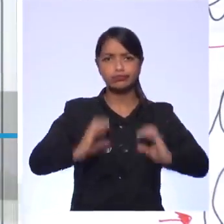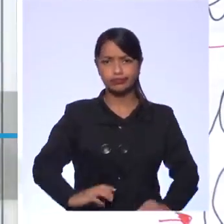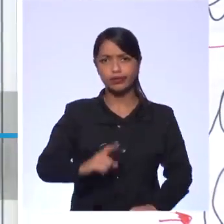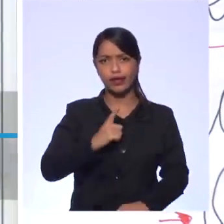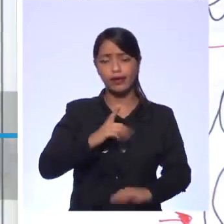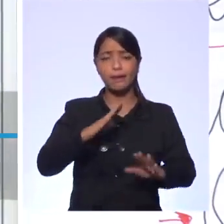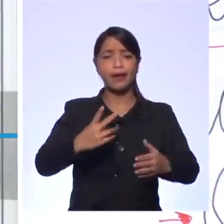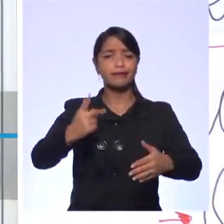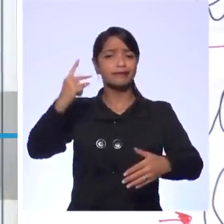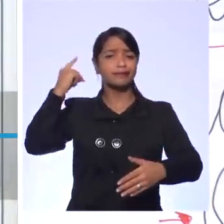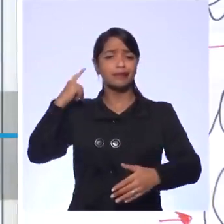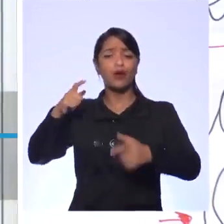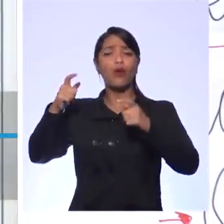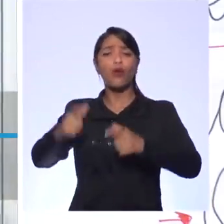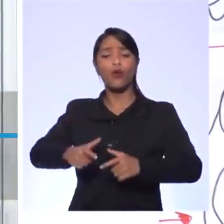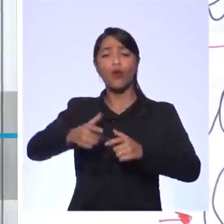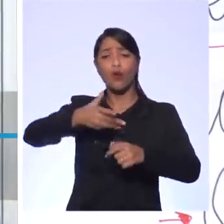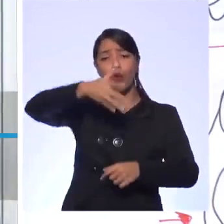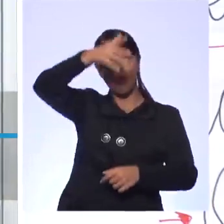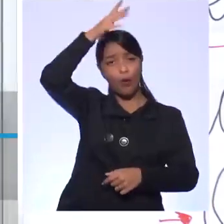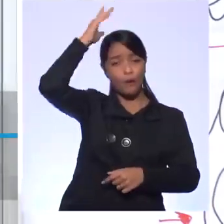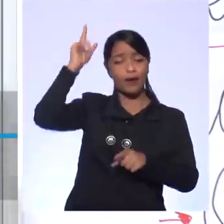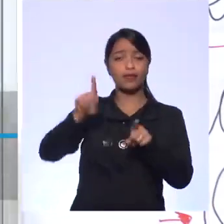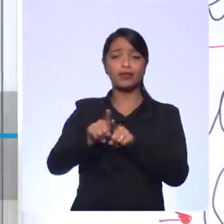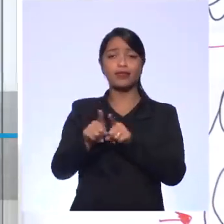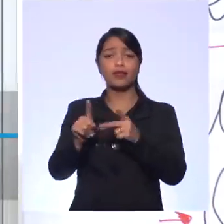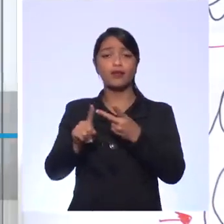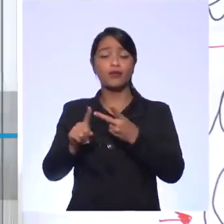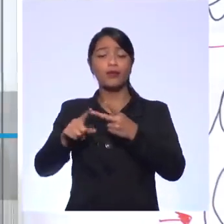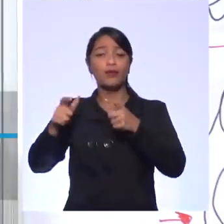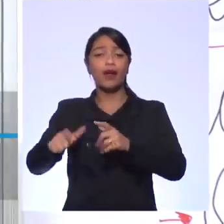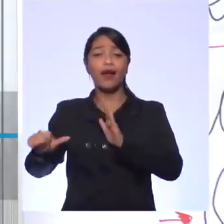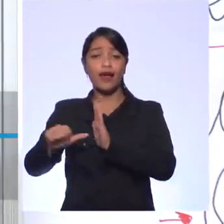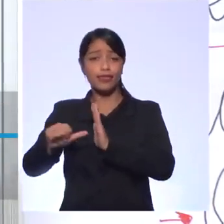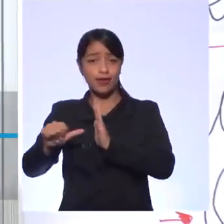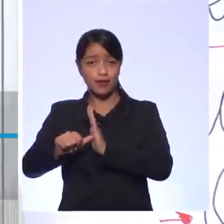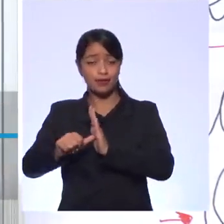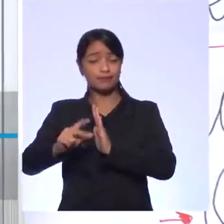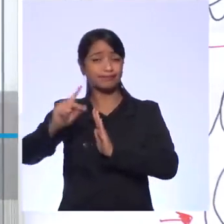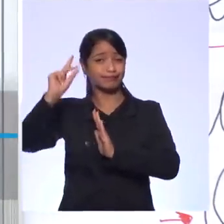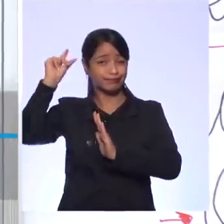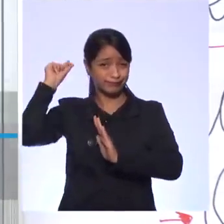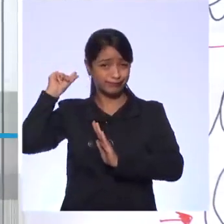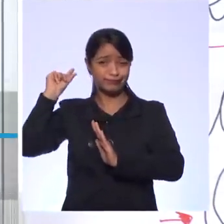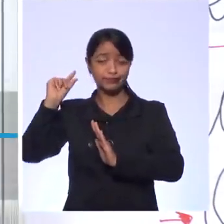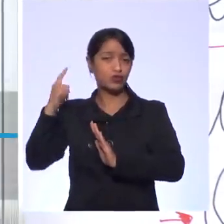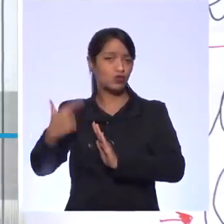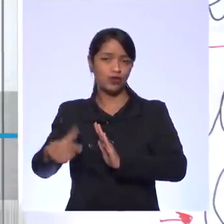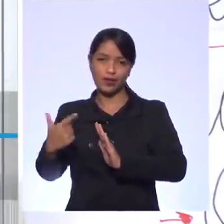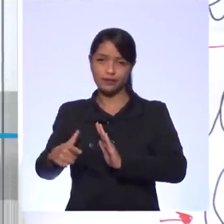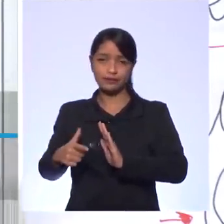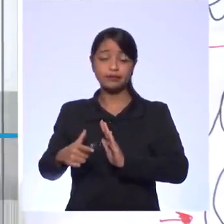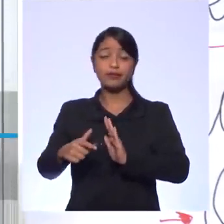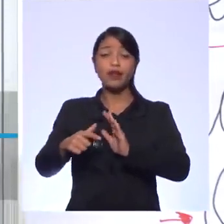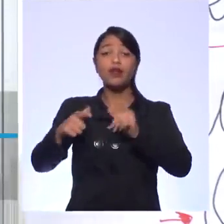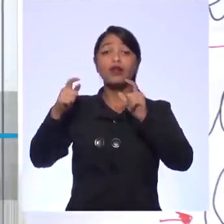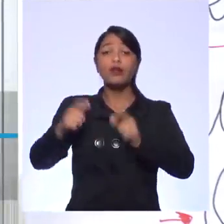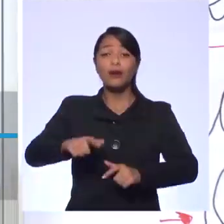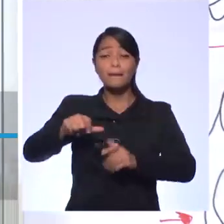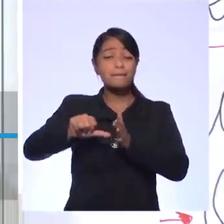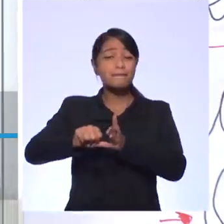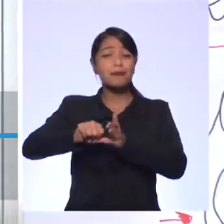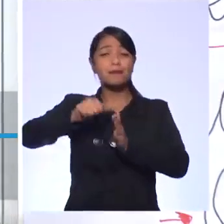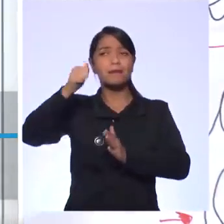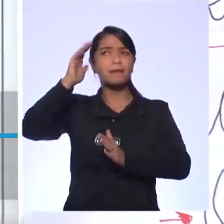Antiga, e eu estou falando Roma e Atenas porque assim, ó, o pensamento de cidadania, ele começa em Atenas. Foi Atenas que